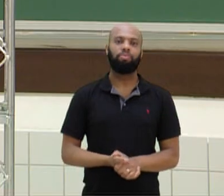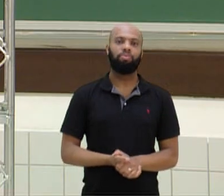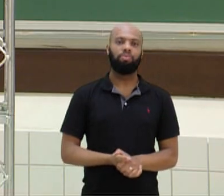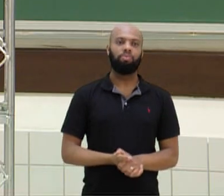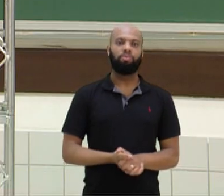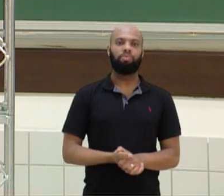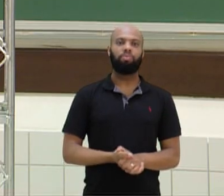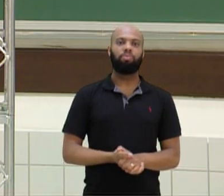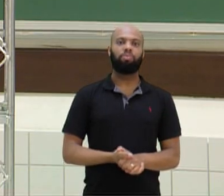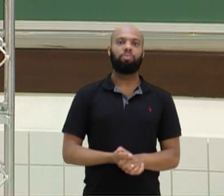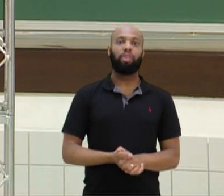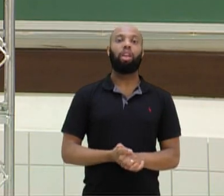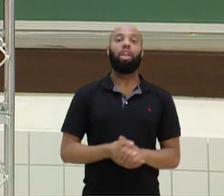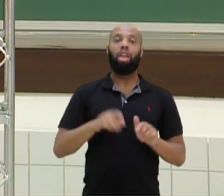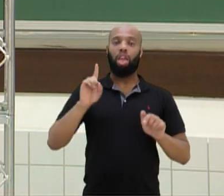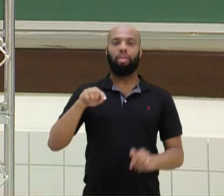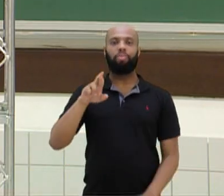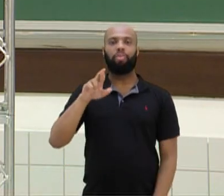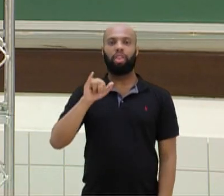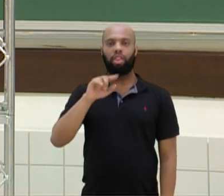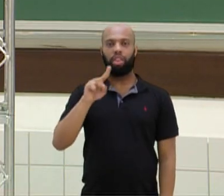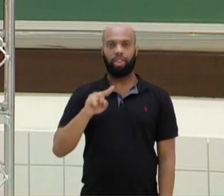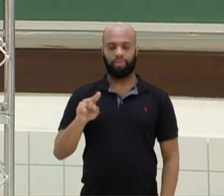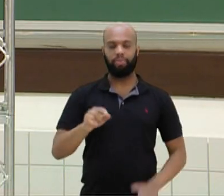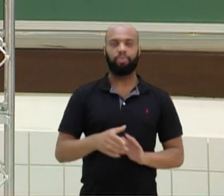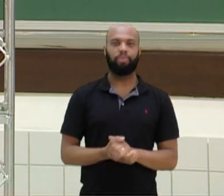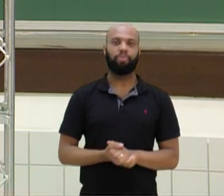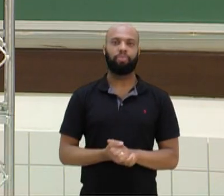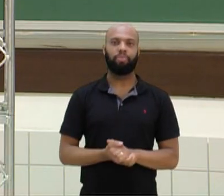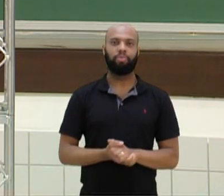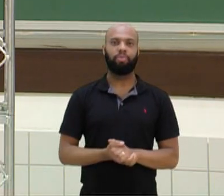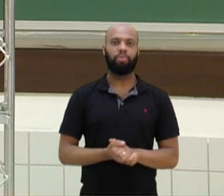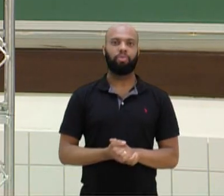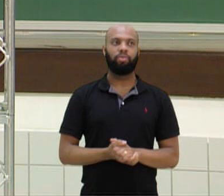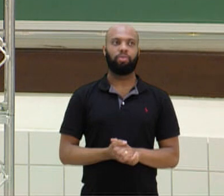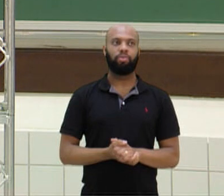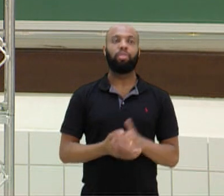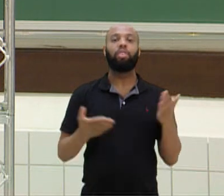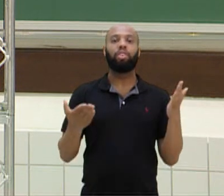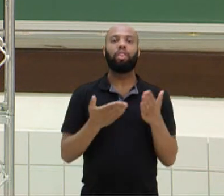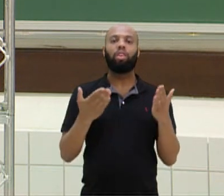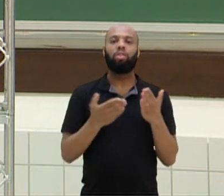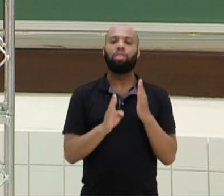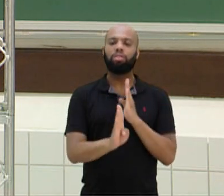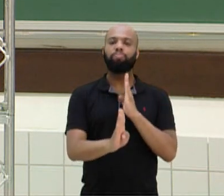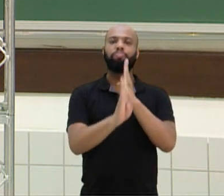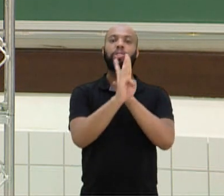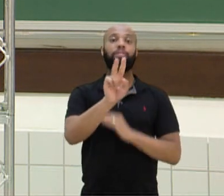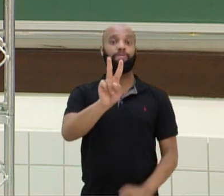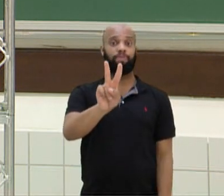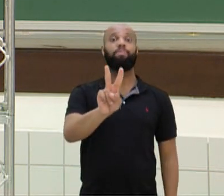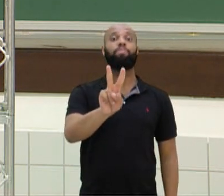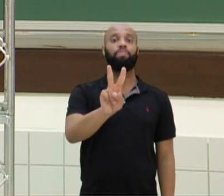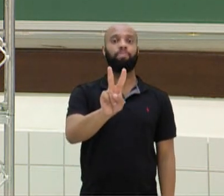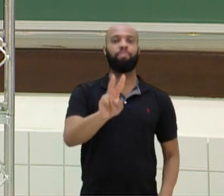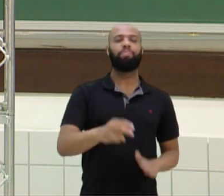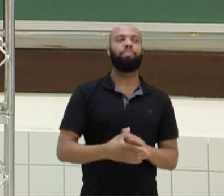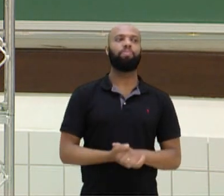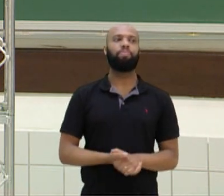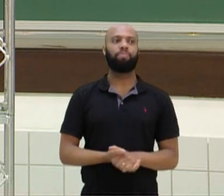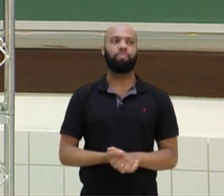dividindo, 8 por 2 são 4, raiz quadrada de 4, mais ou menos 2. Tenho duas